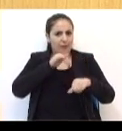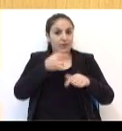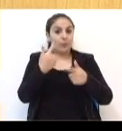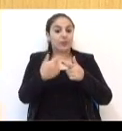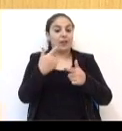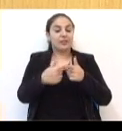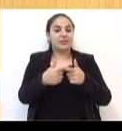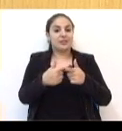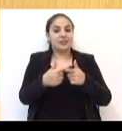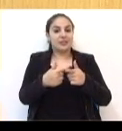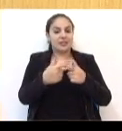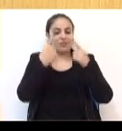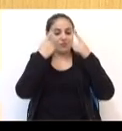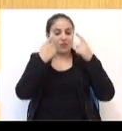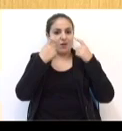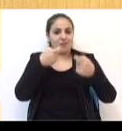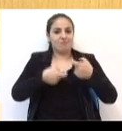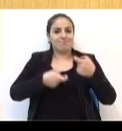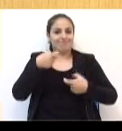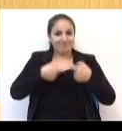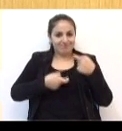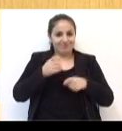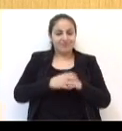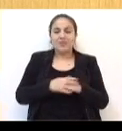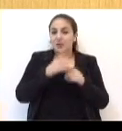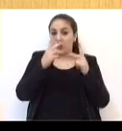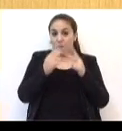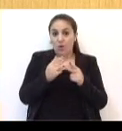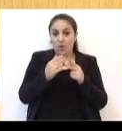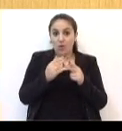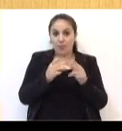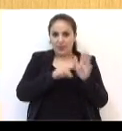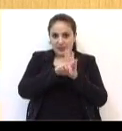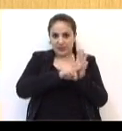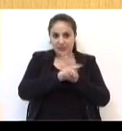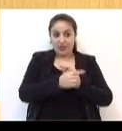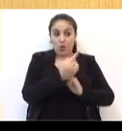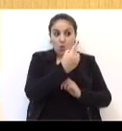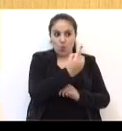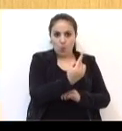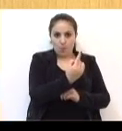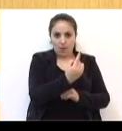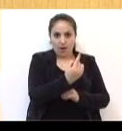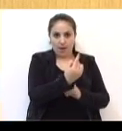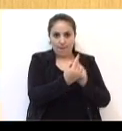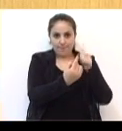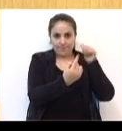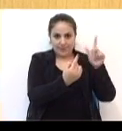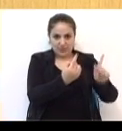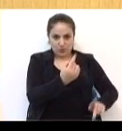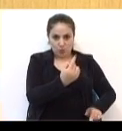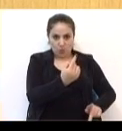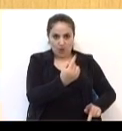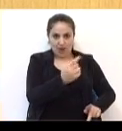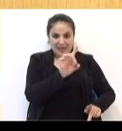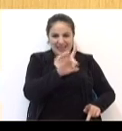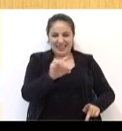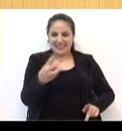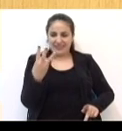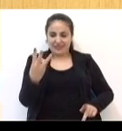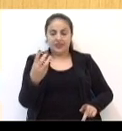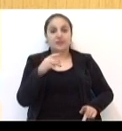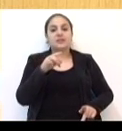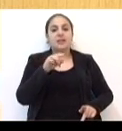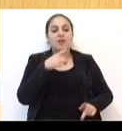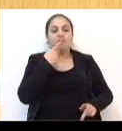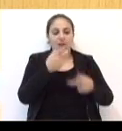violência sexual. Conforme o levantamento, 1 em cada 3 pessoas considera a vítima culpada pelo estupro.